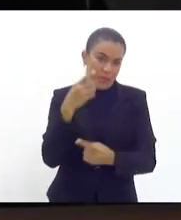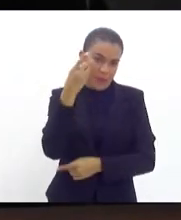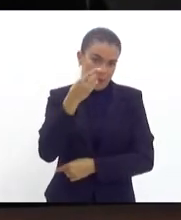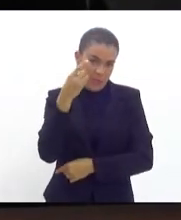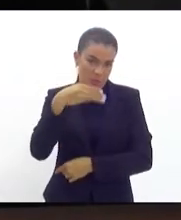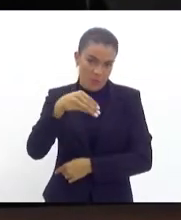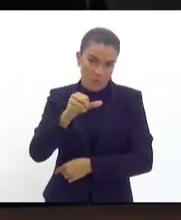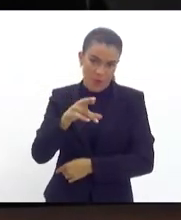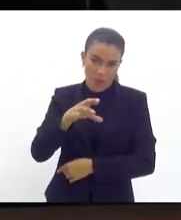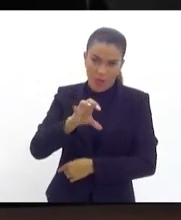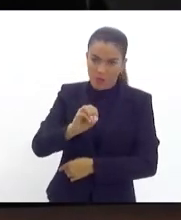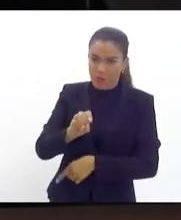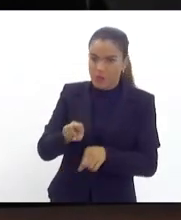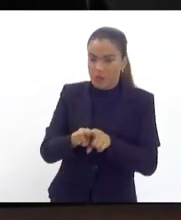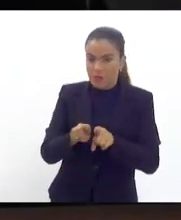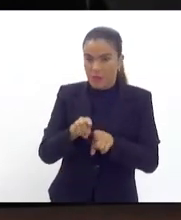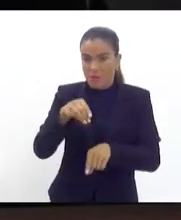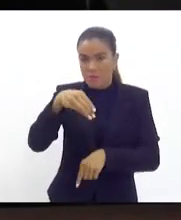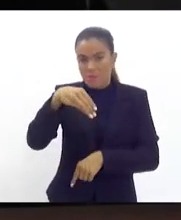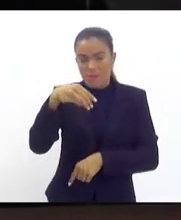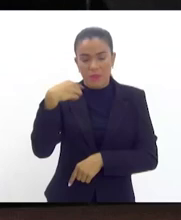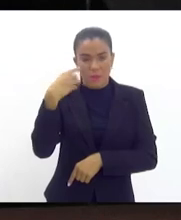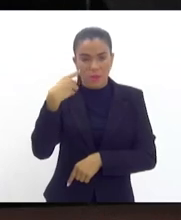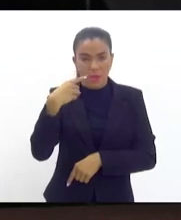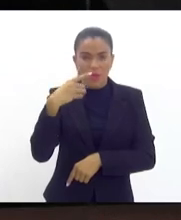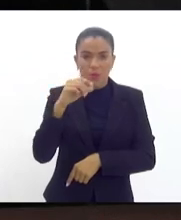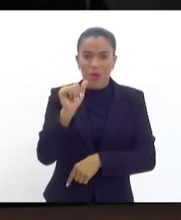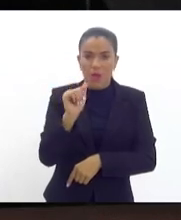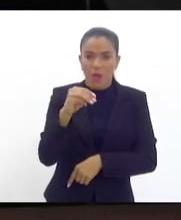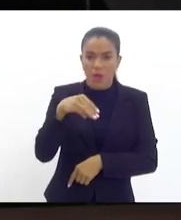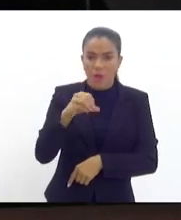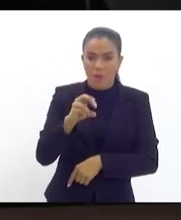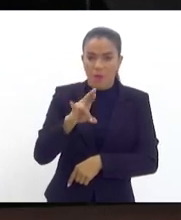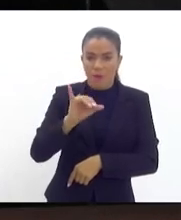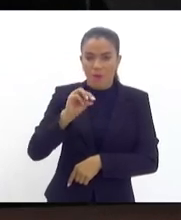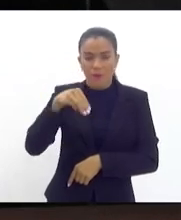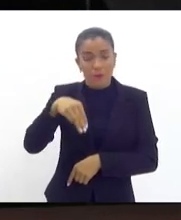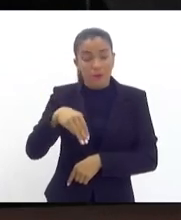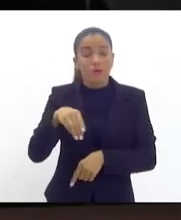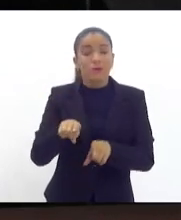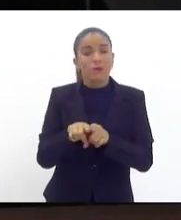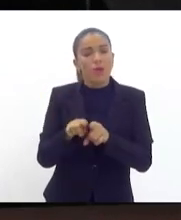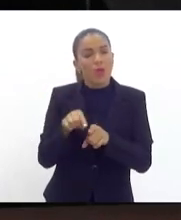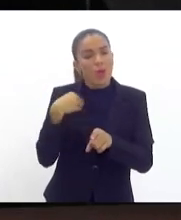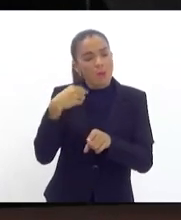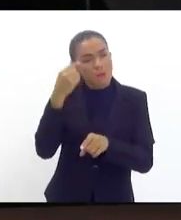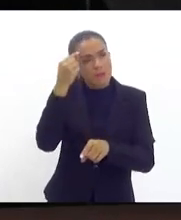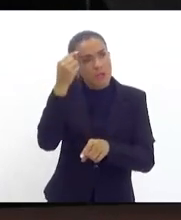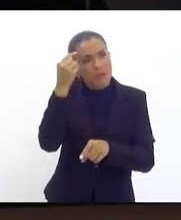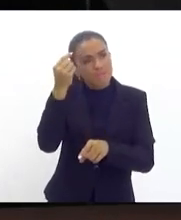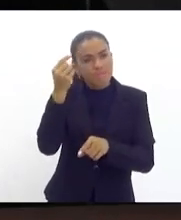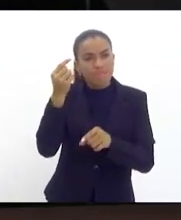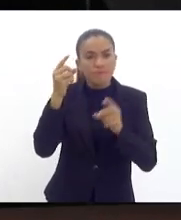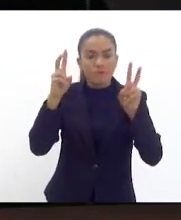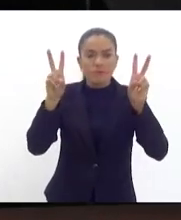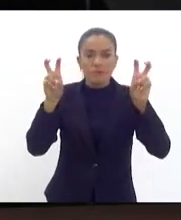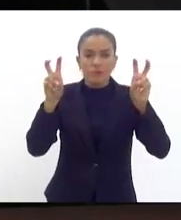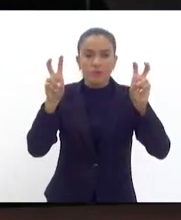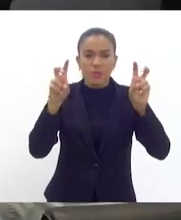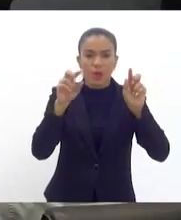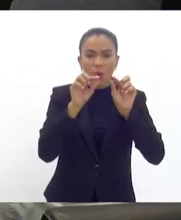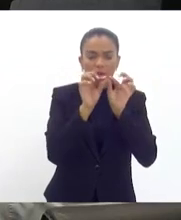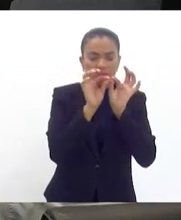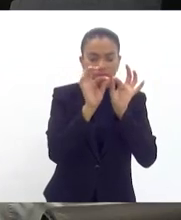deputado a mulher com certeza vai vai contribuir eu tracei uma linha entre a Conde de